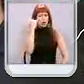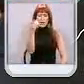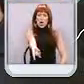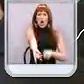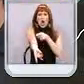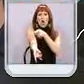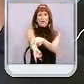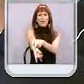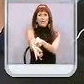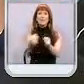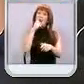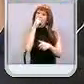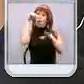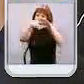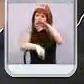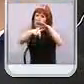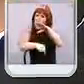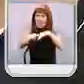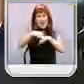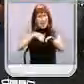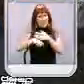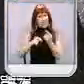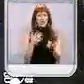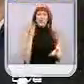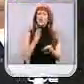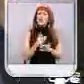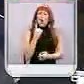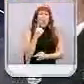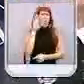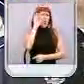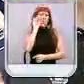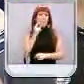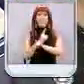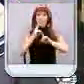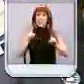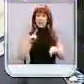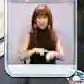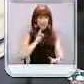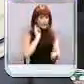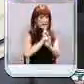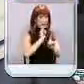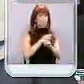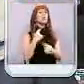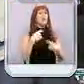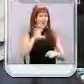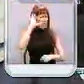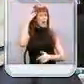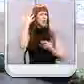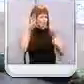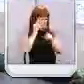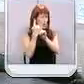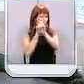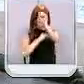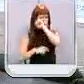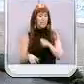2009. Portanto, isso pretendemos fazer debaixo da água, com iluminação. Esta é apenas uma das sugestões, porque ao mesmo tempo vai acontecer outra